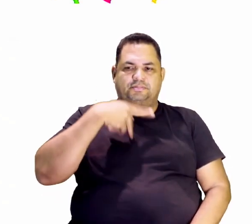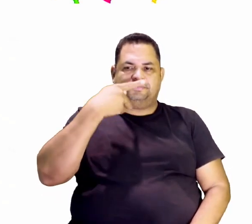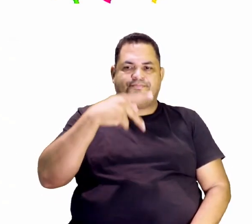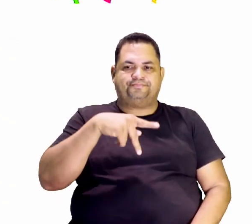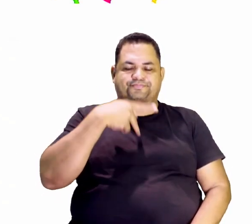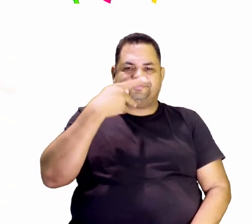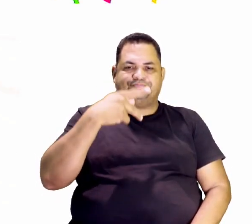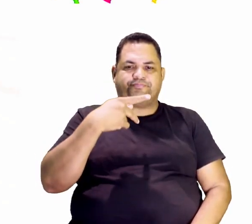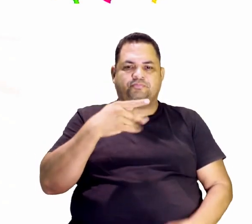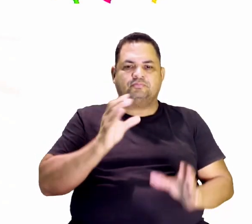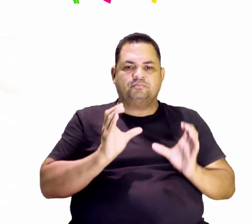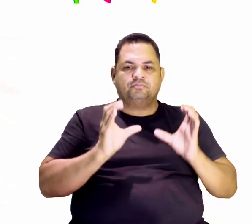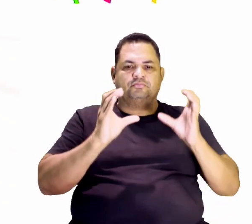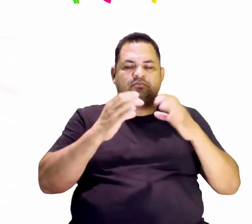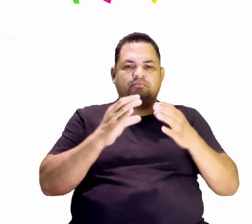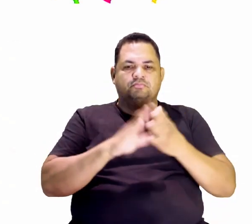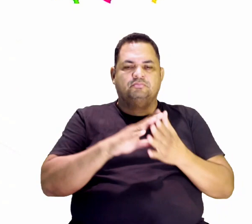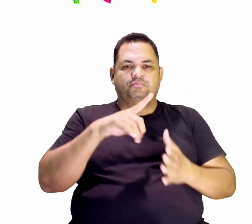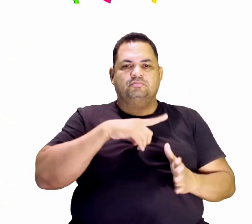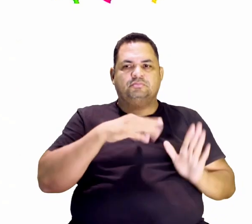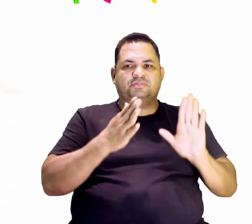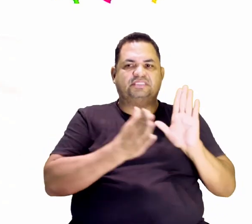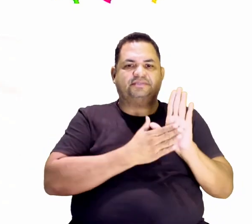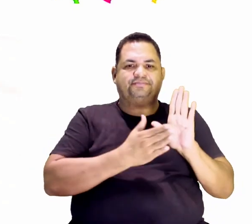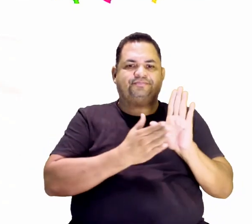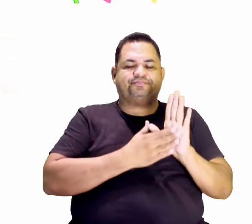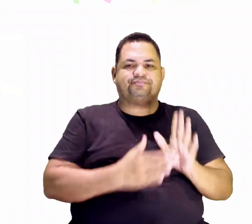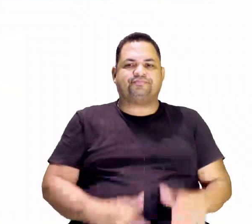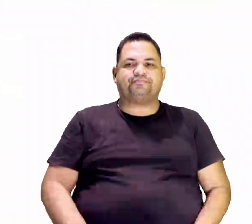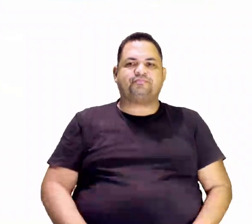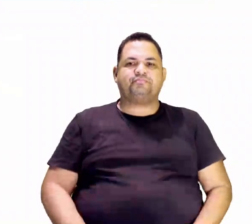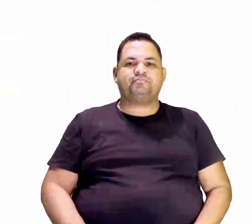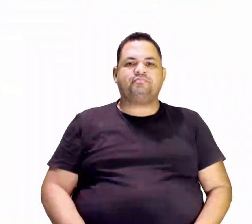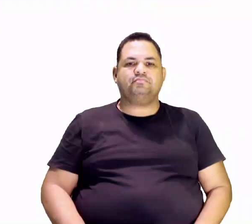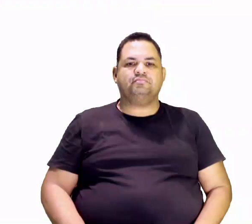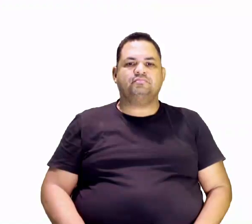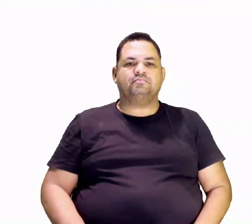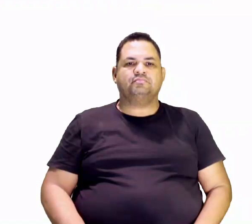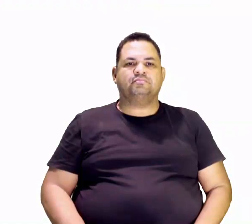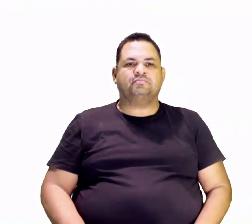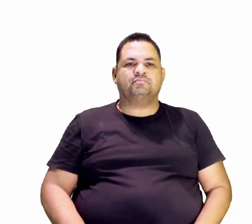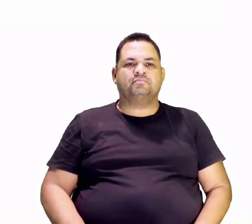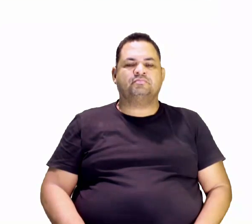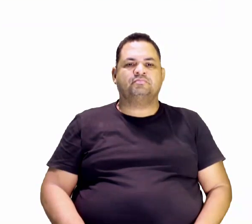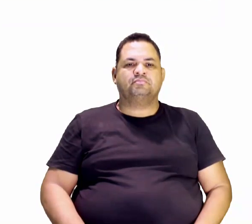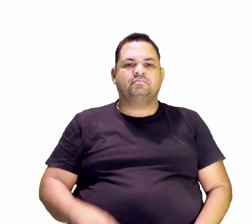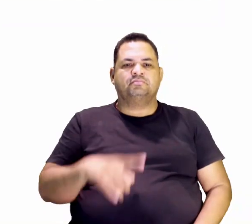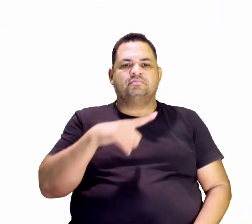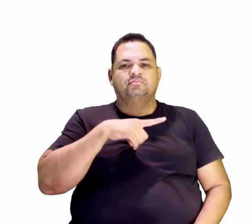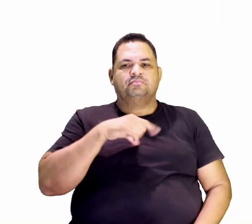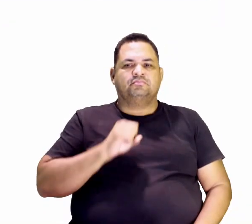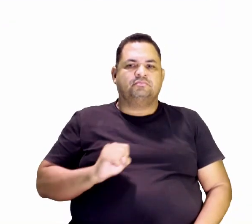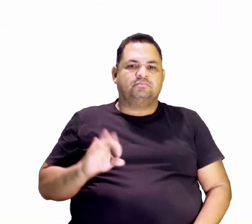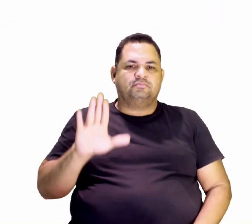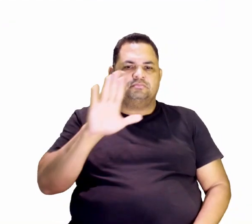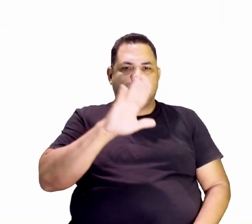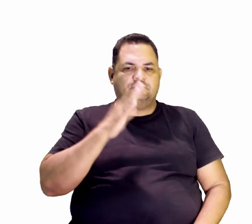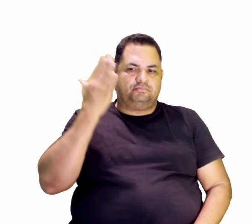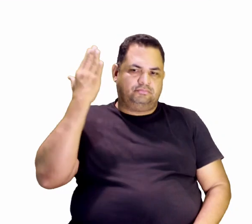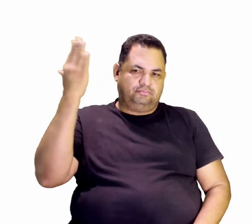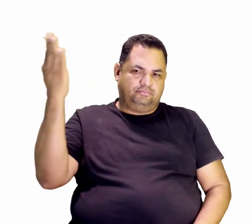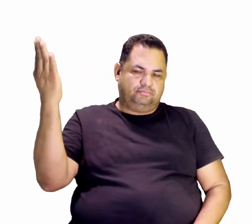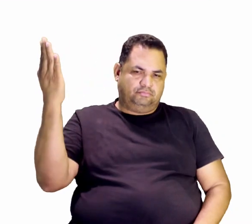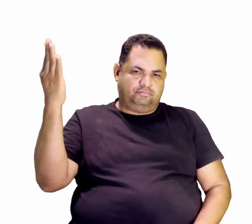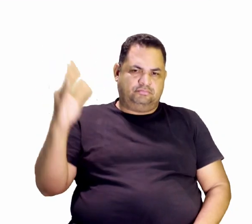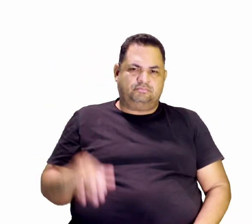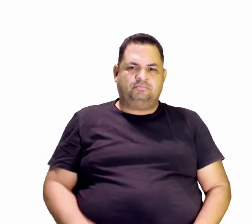sobre as tribos, eu tenho uma proposta aqui de atividade aqui. Trouxe aqui essas figurinhas, essas imagens aqui para vocês.